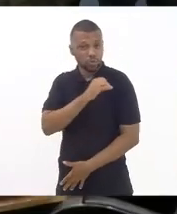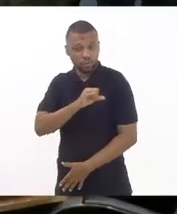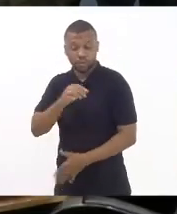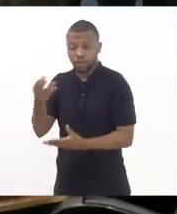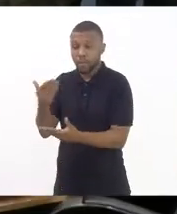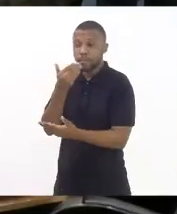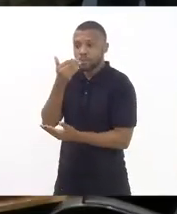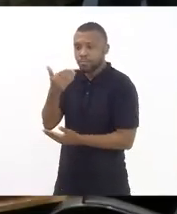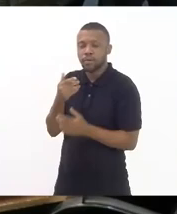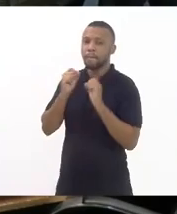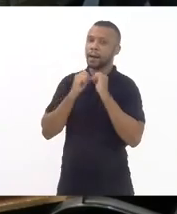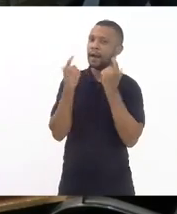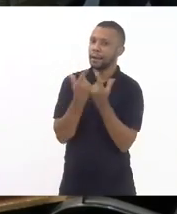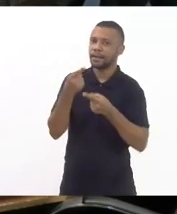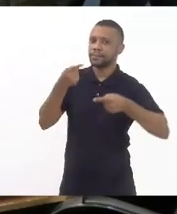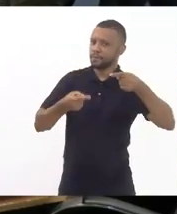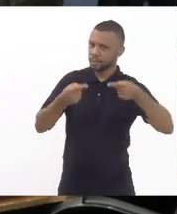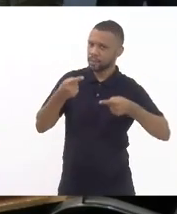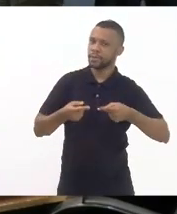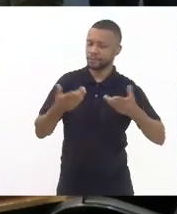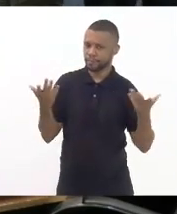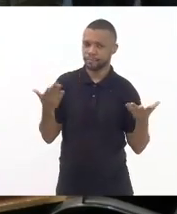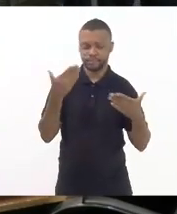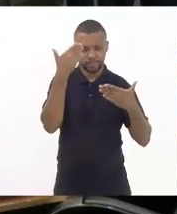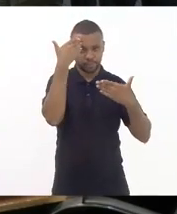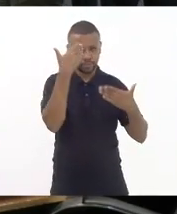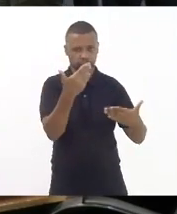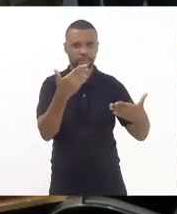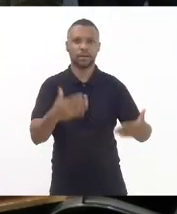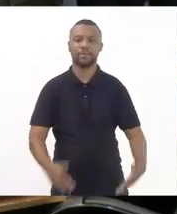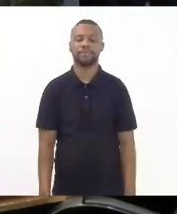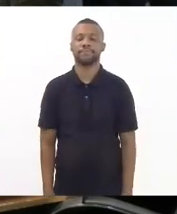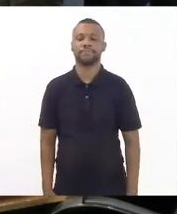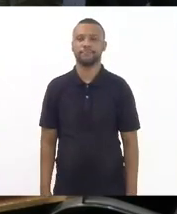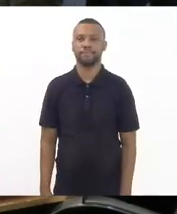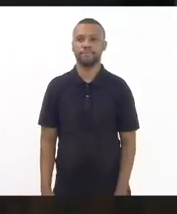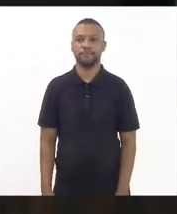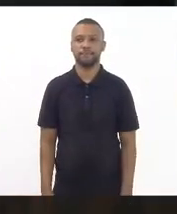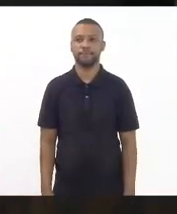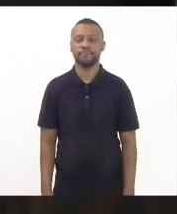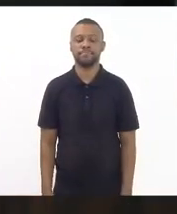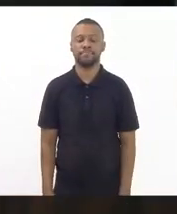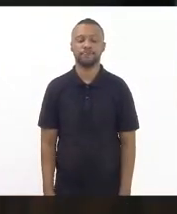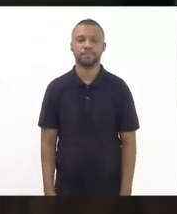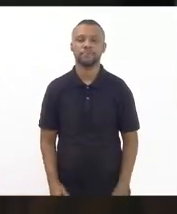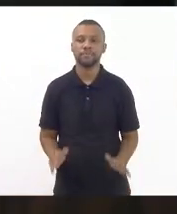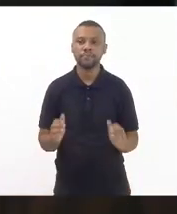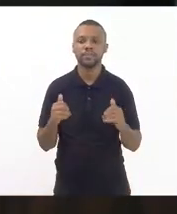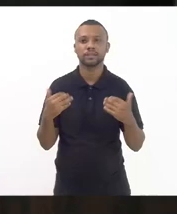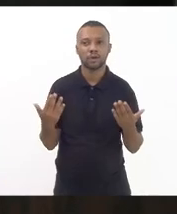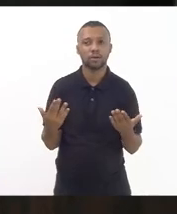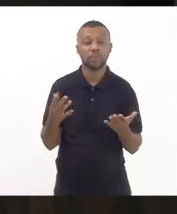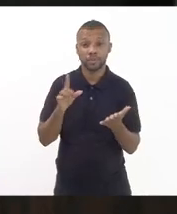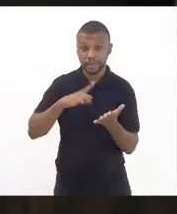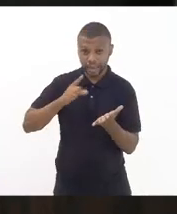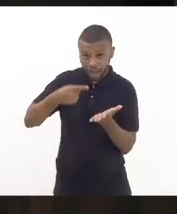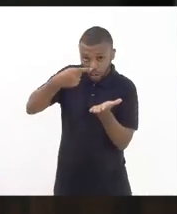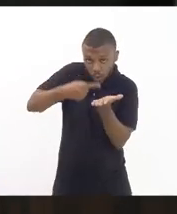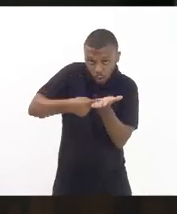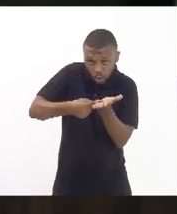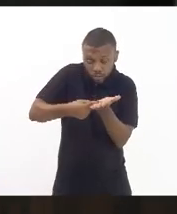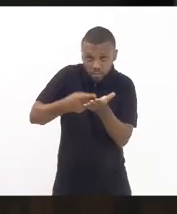Muito obrigada. Bem, está Então, nós vamos, o que tem acordo, nós vamos